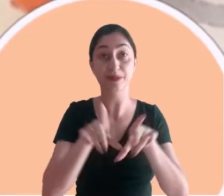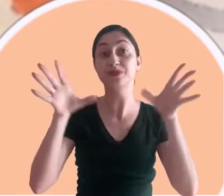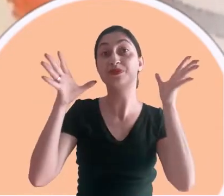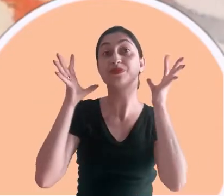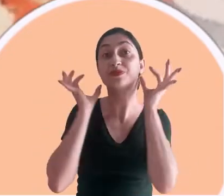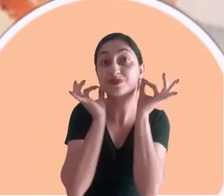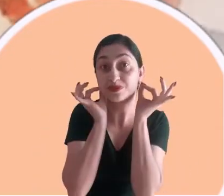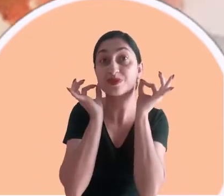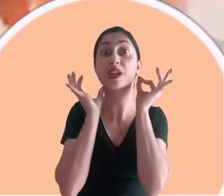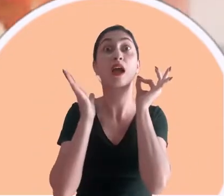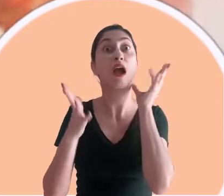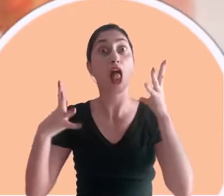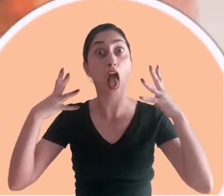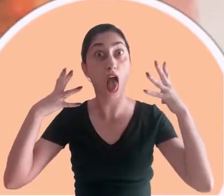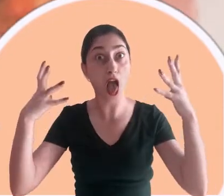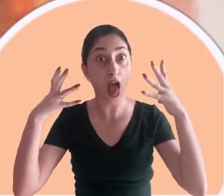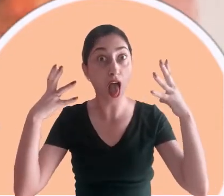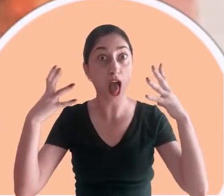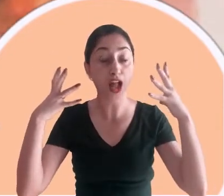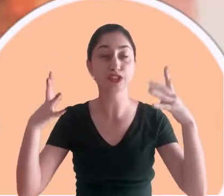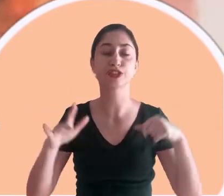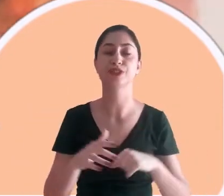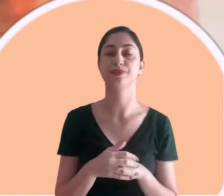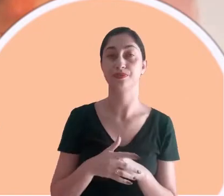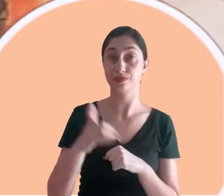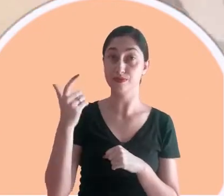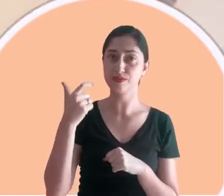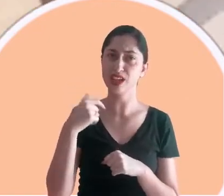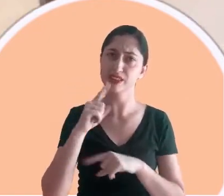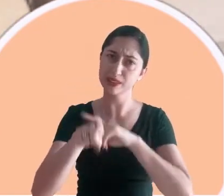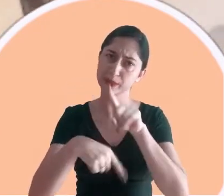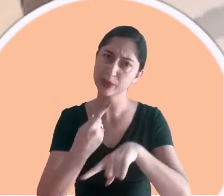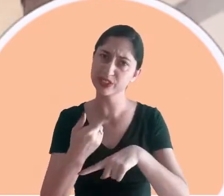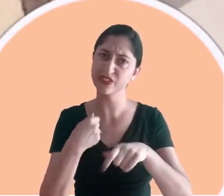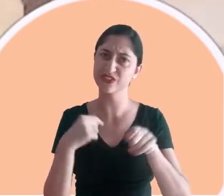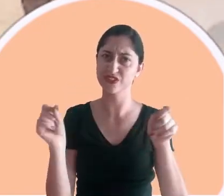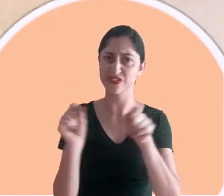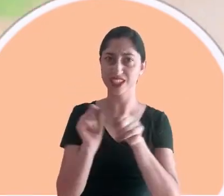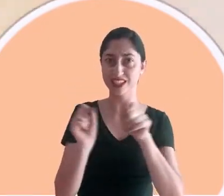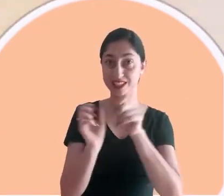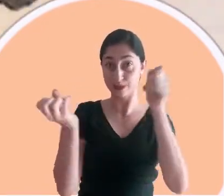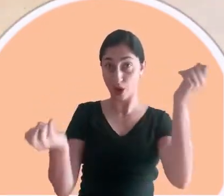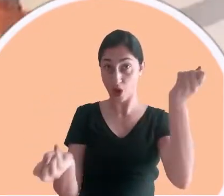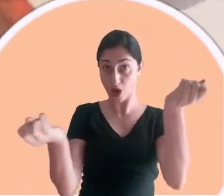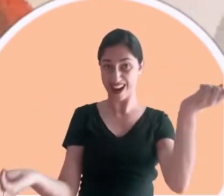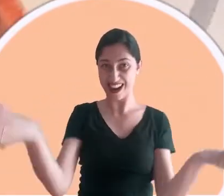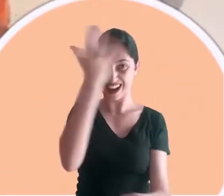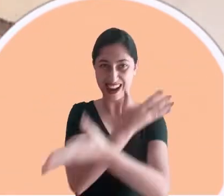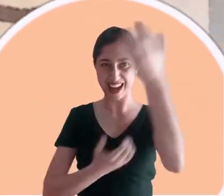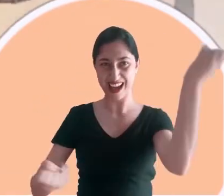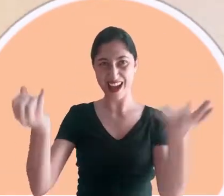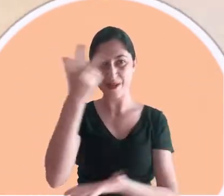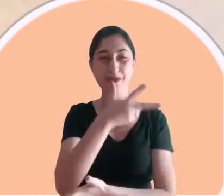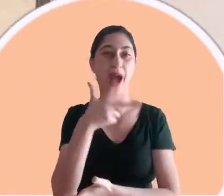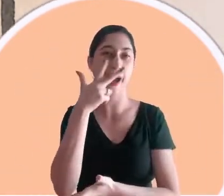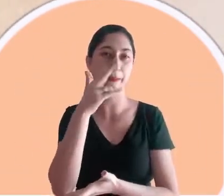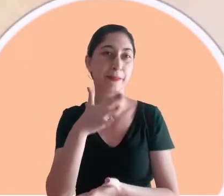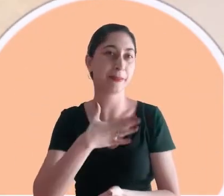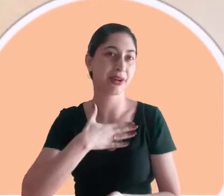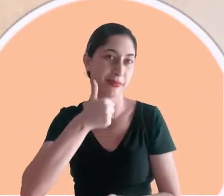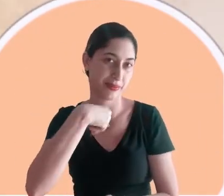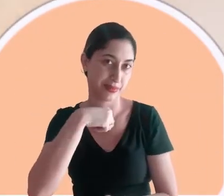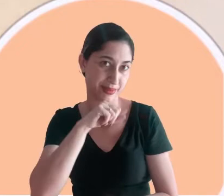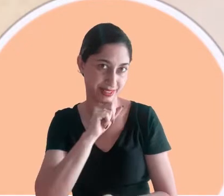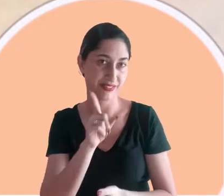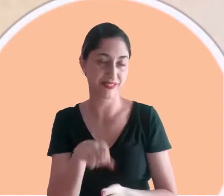redondos, quase maiores que a cabeça dela. Depois que eu desenhei os brincões, eu fiz uma terceira bola lá no alto pra fingir que a minha mãe era malabarista. Ela